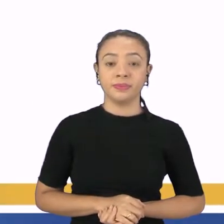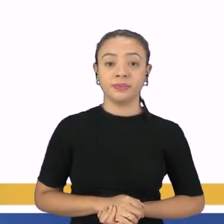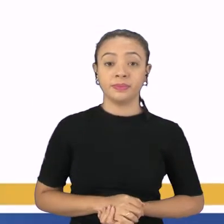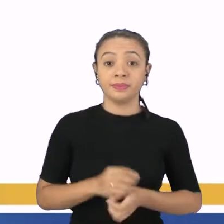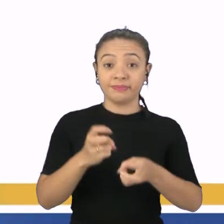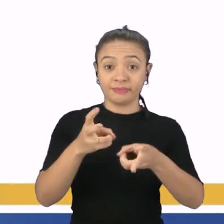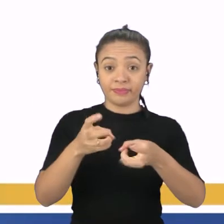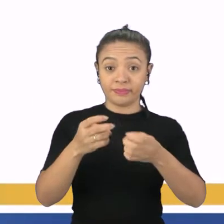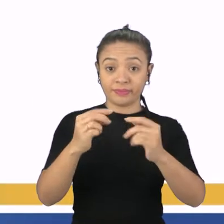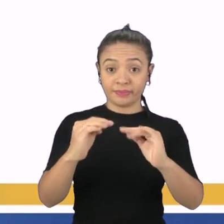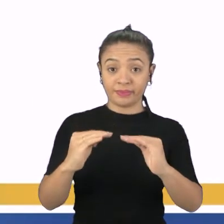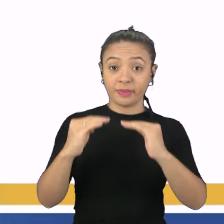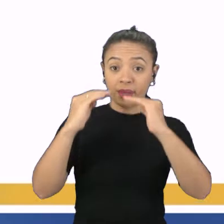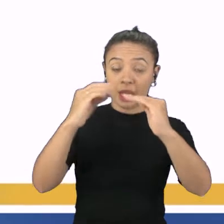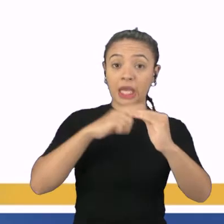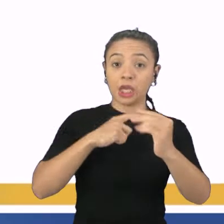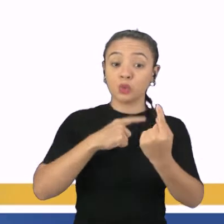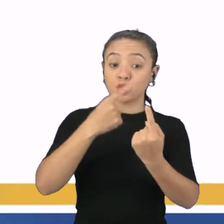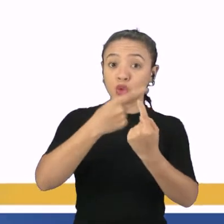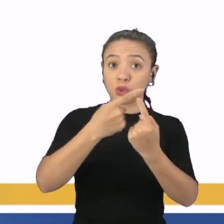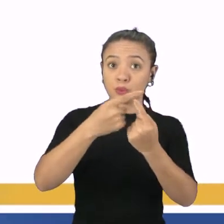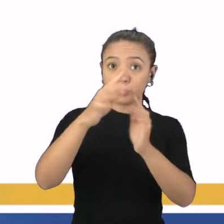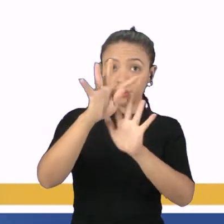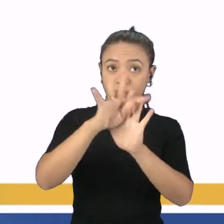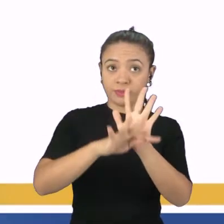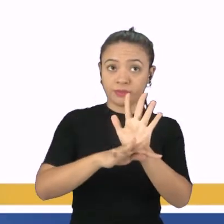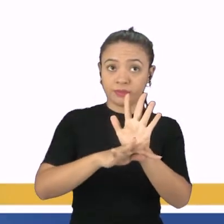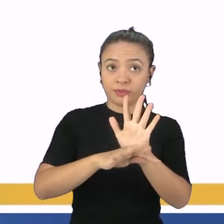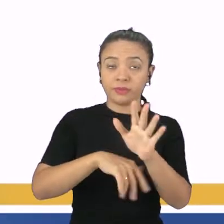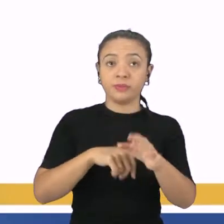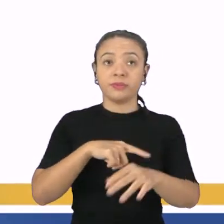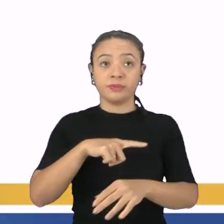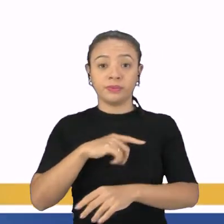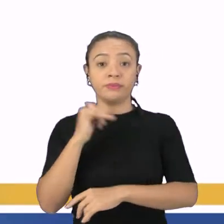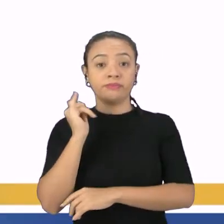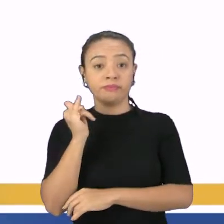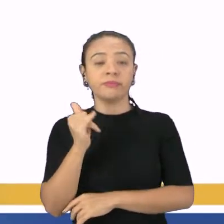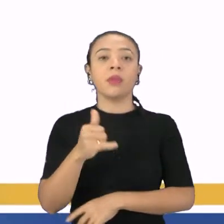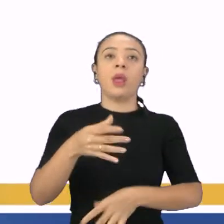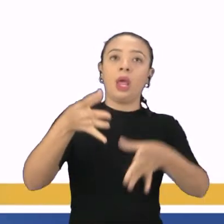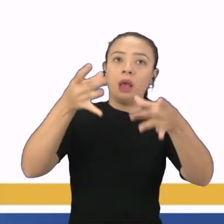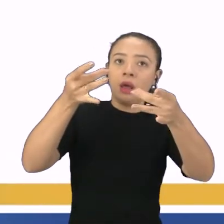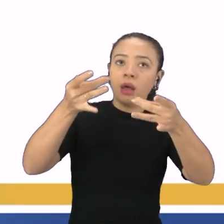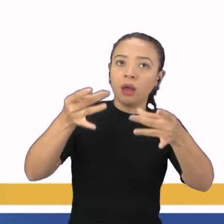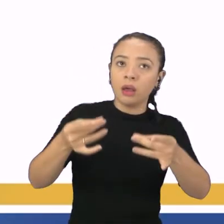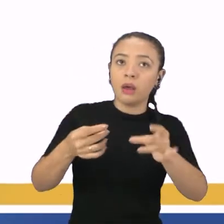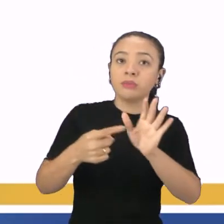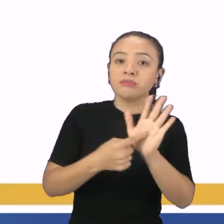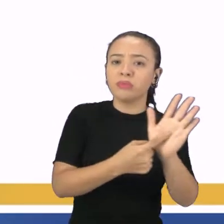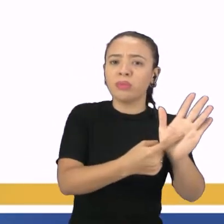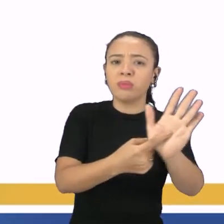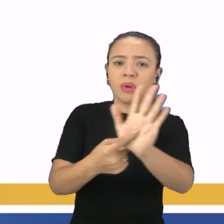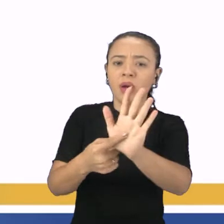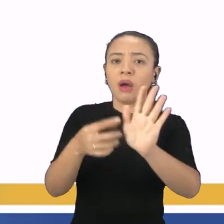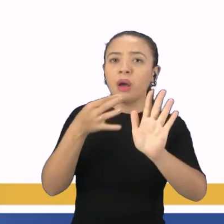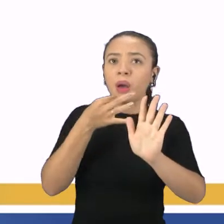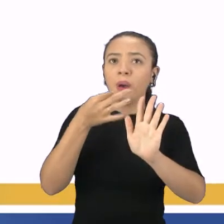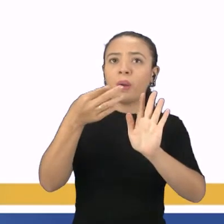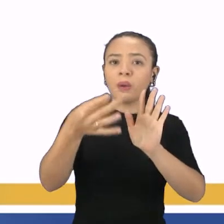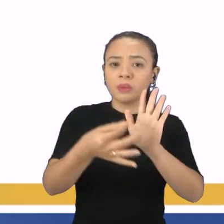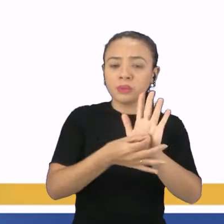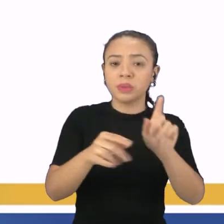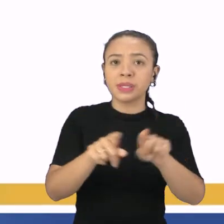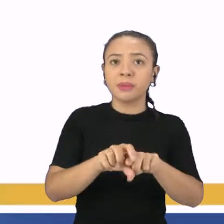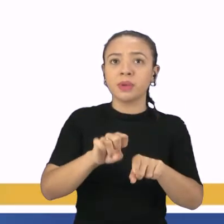Veja que acima nós temos os tipos textuais: narrativo, descritivo, expositivo, argumentativo